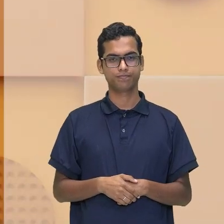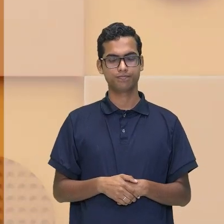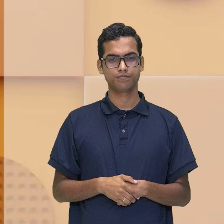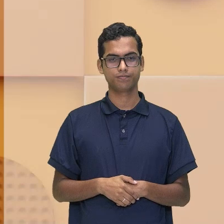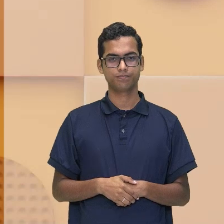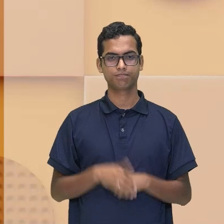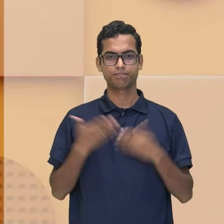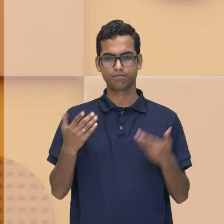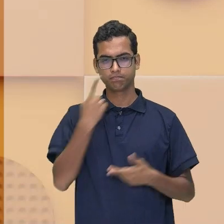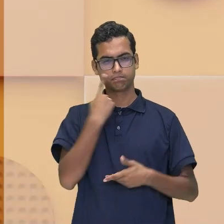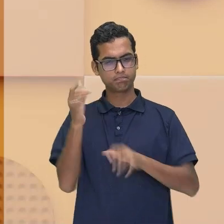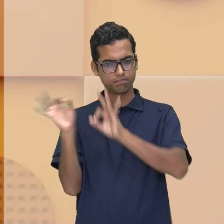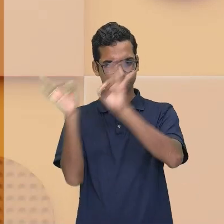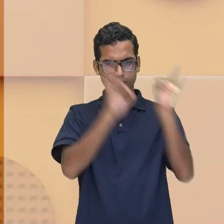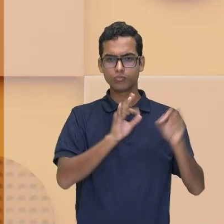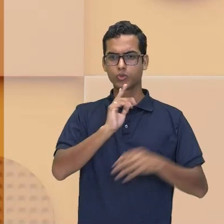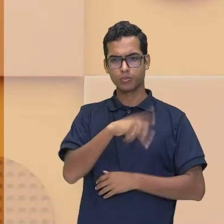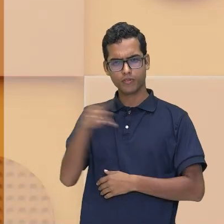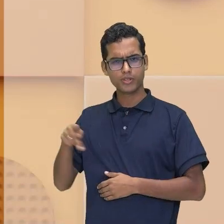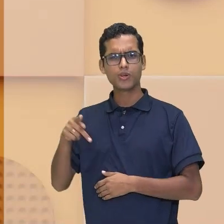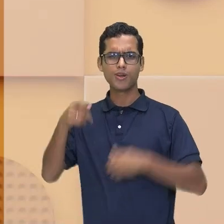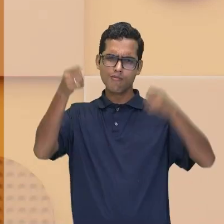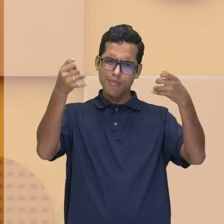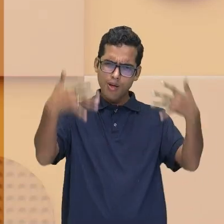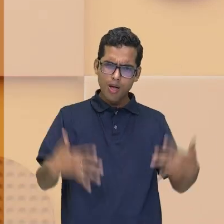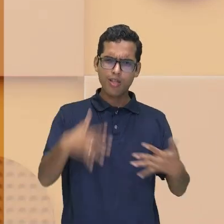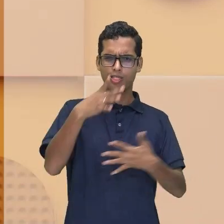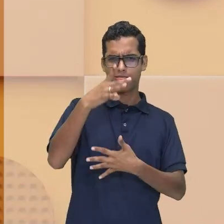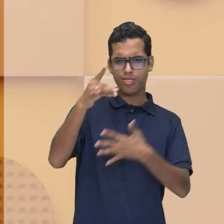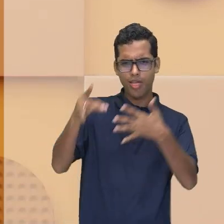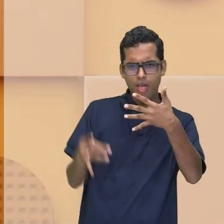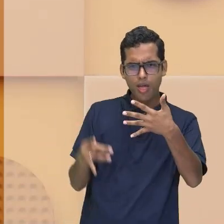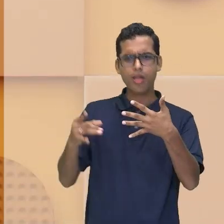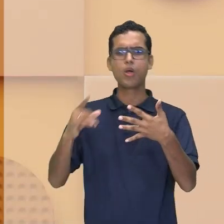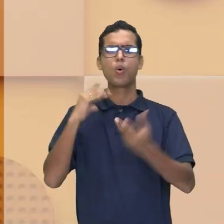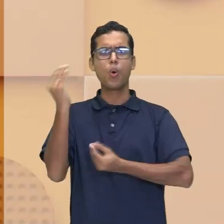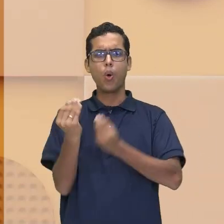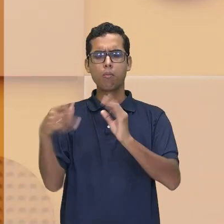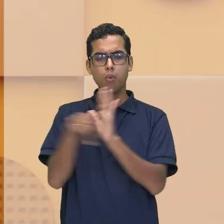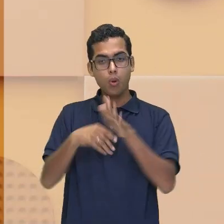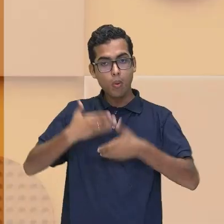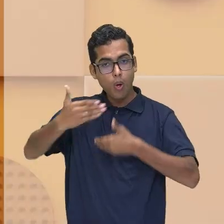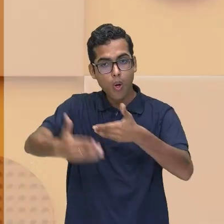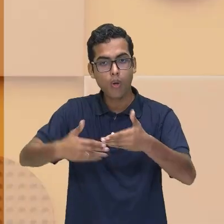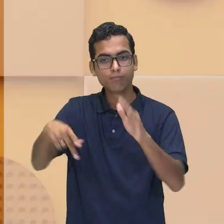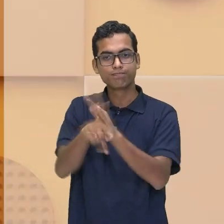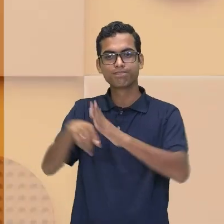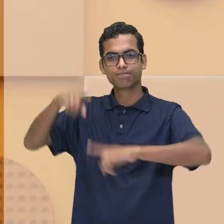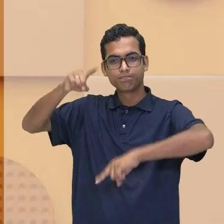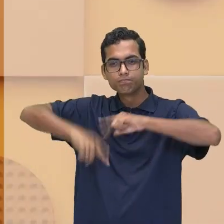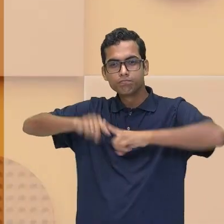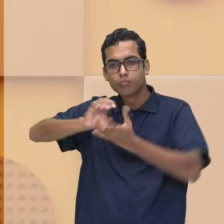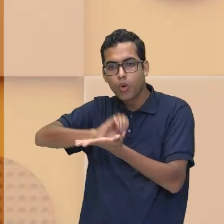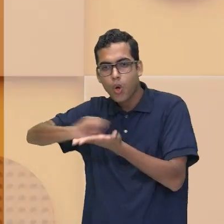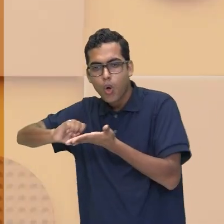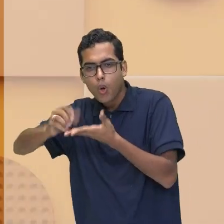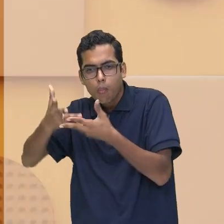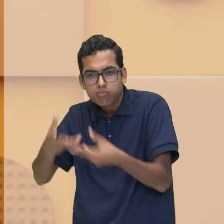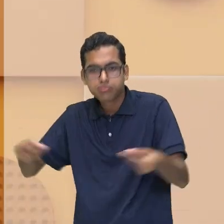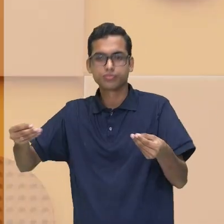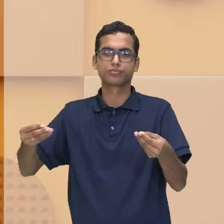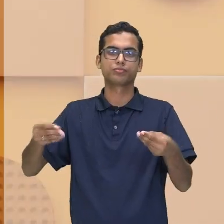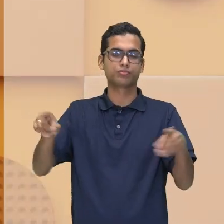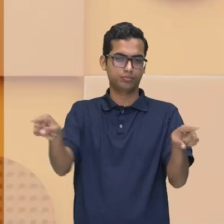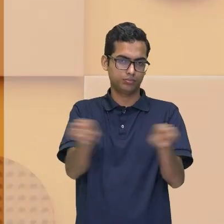Muito bem, então a professora explicou aí para a gente, né, a partir desse processo de decomposição da matéria orgânica, né, que nós temos